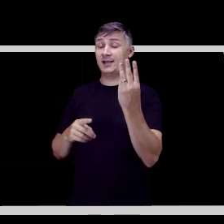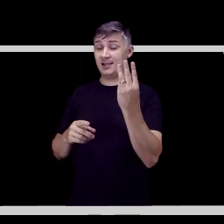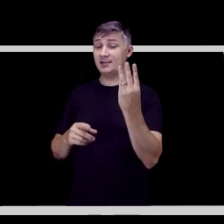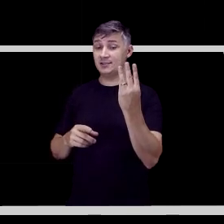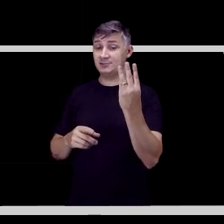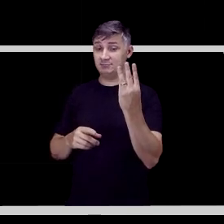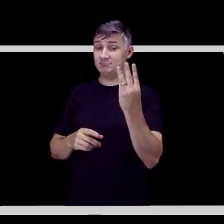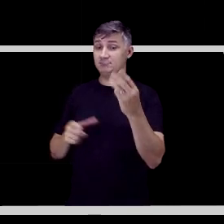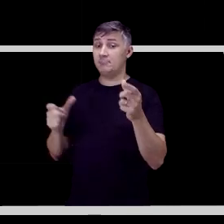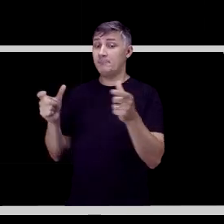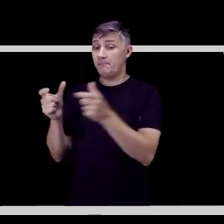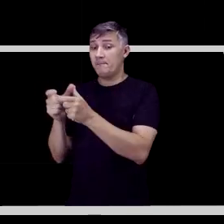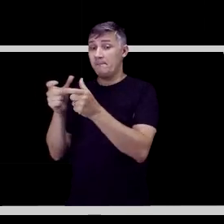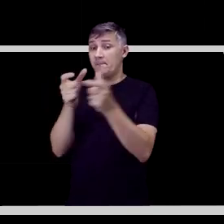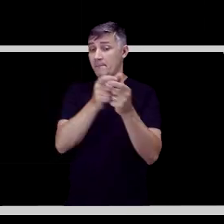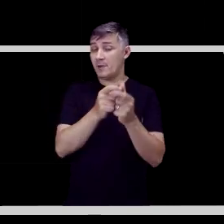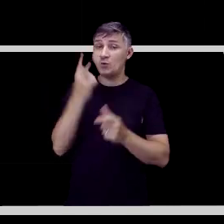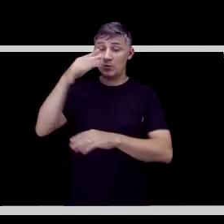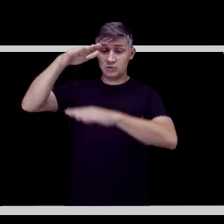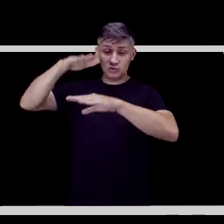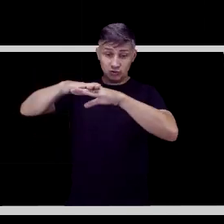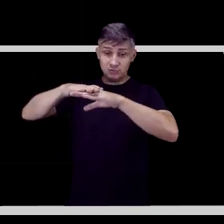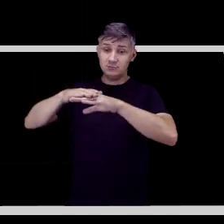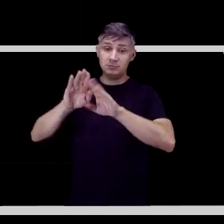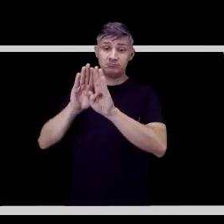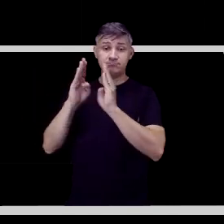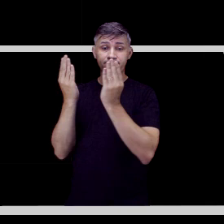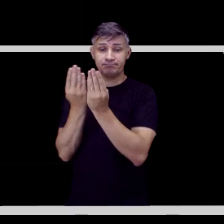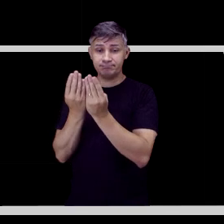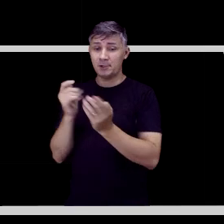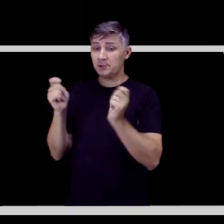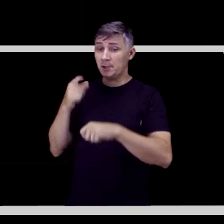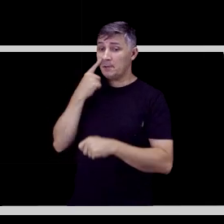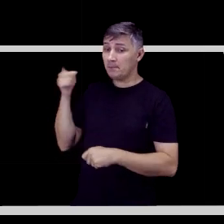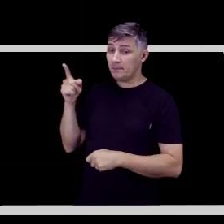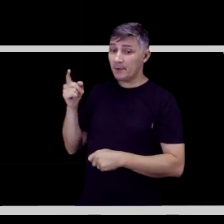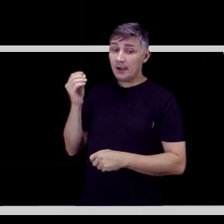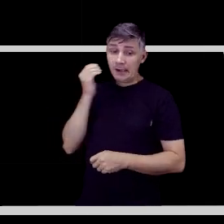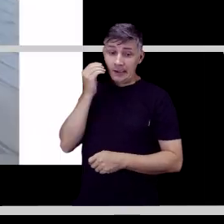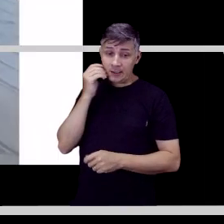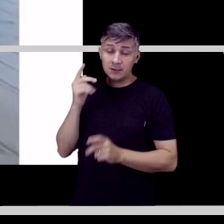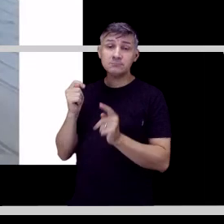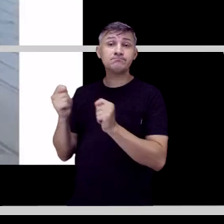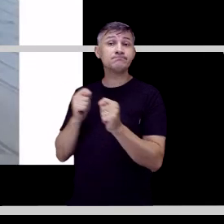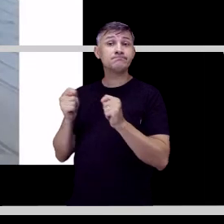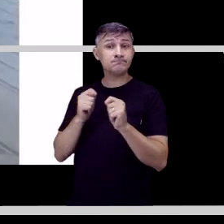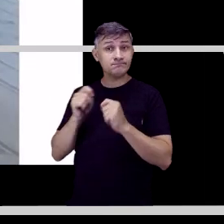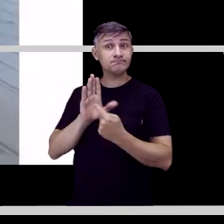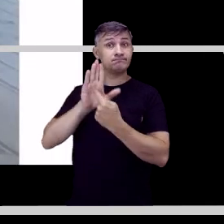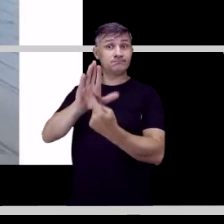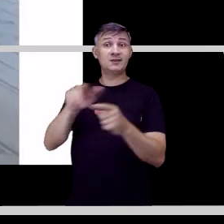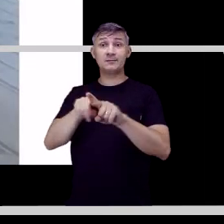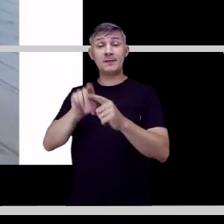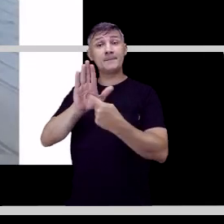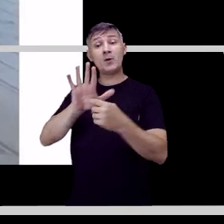pilares menores e uma chapa que os liga para combate da flambagem, né, de modo a minimizar a sua presença e também de reproduzir